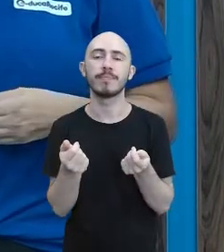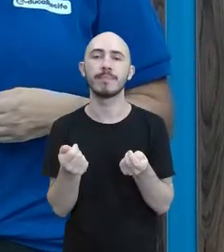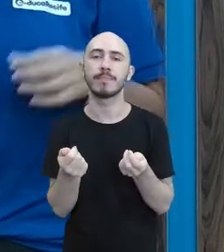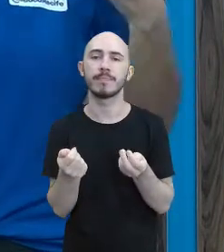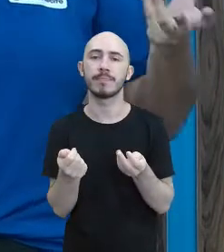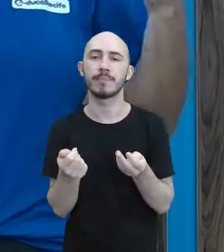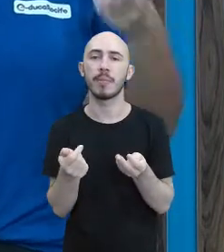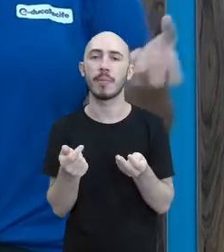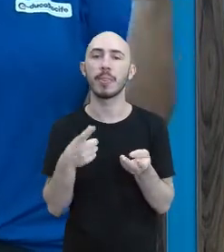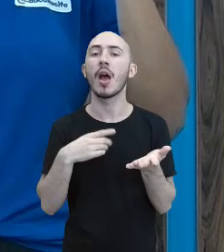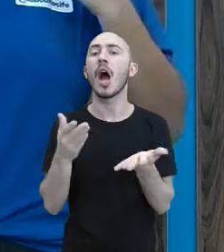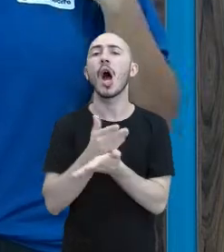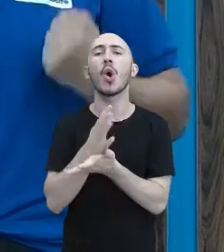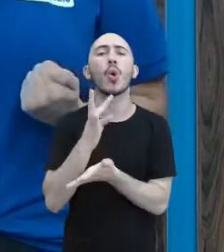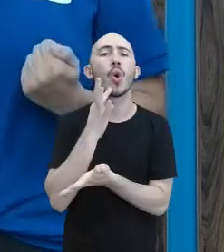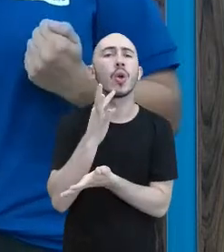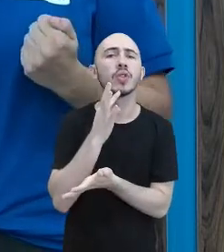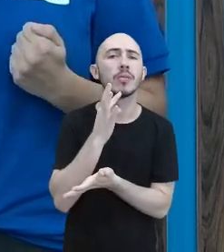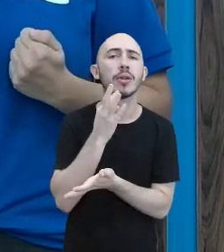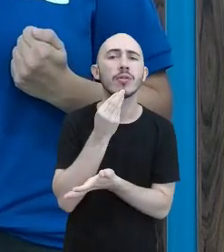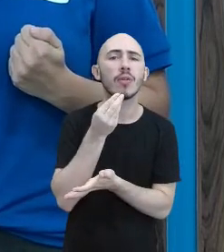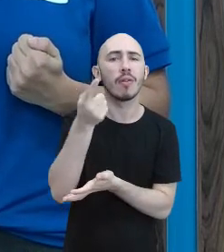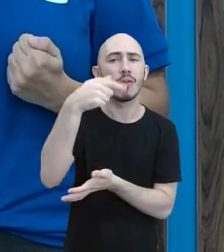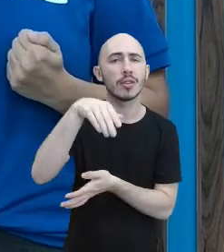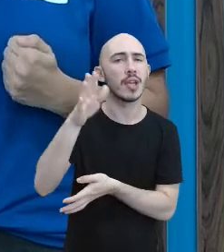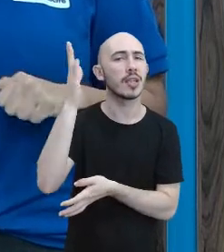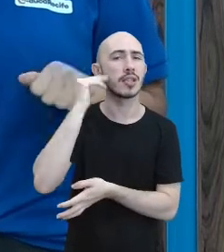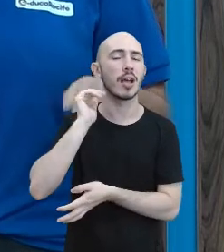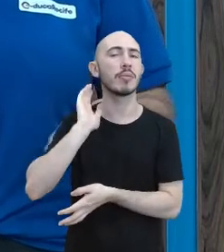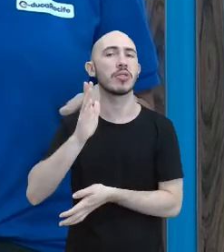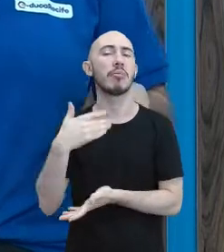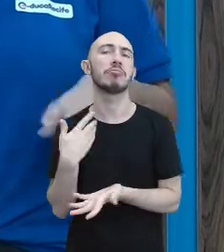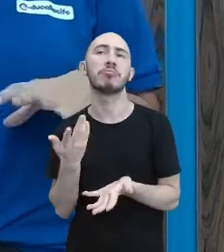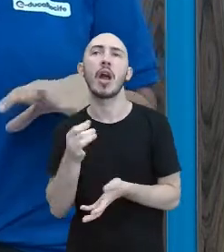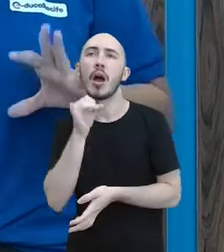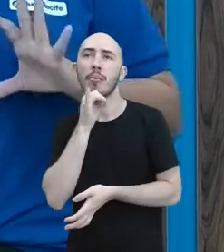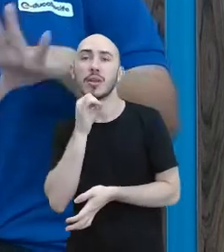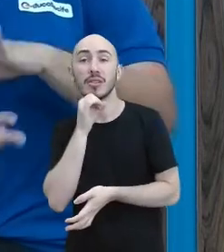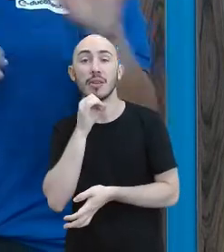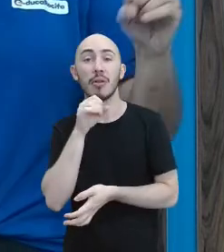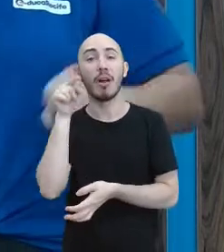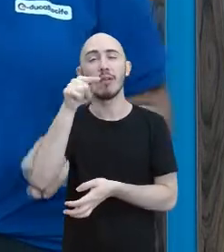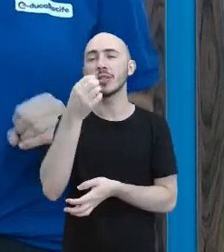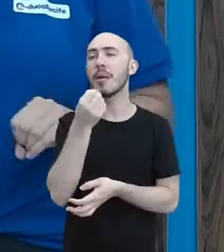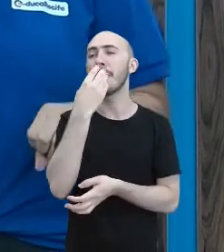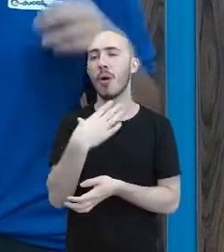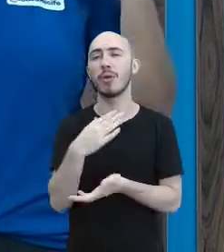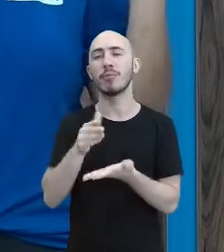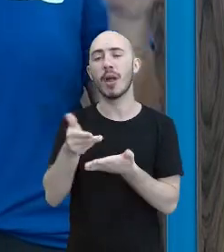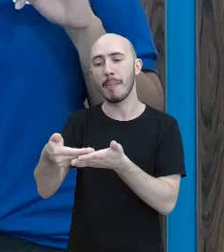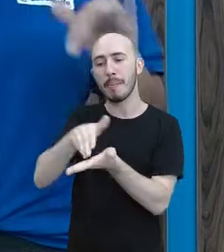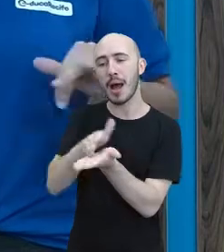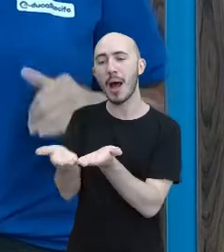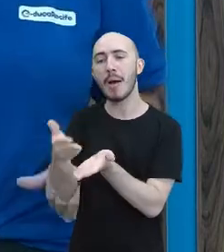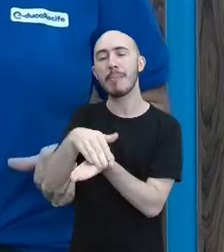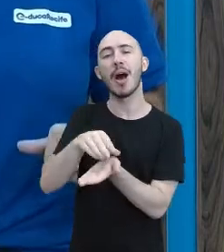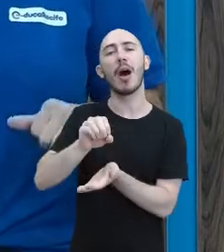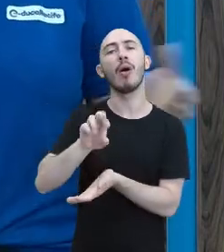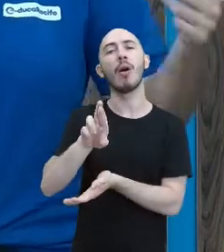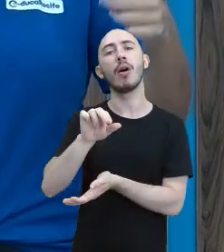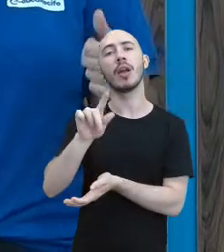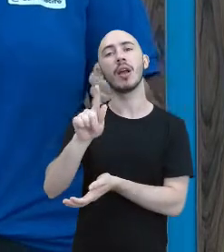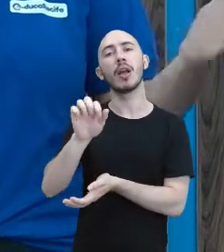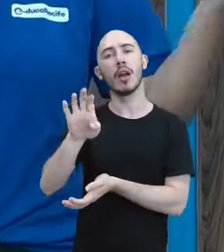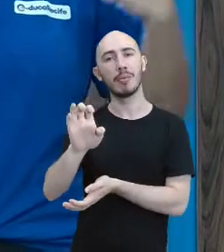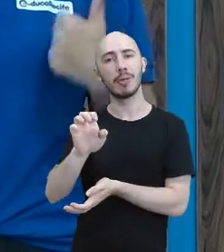em algum conhecimento que vocês já tenham, certo? Sei lá, se você é muito bom em fazer um origami, escreve como